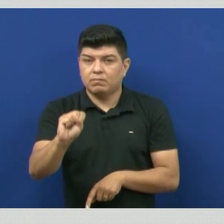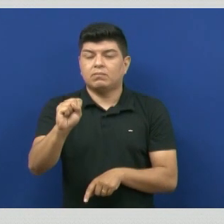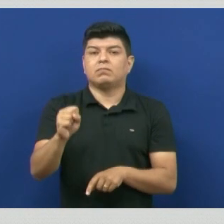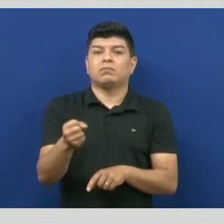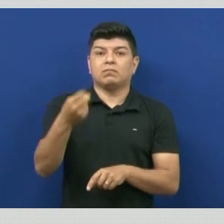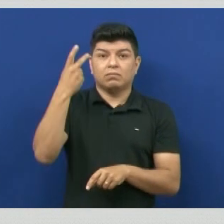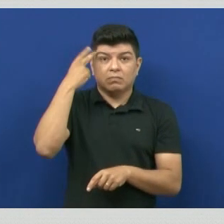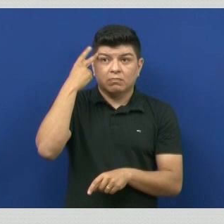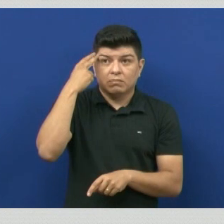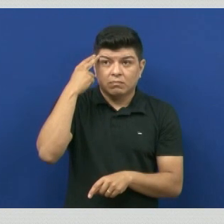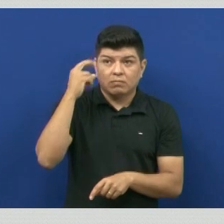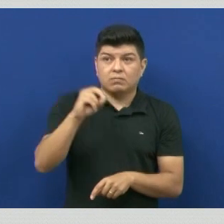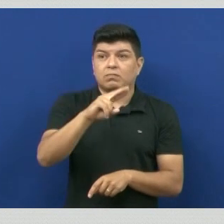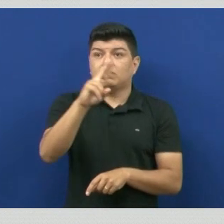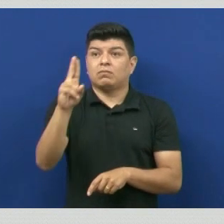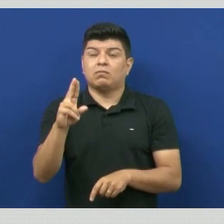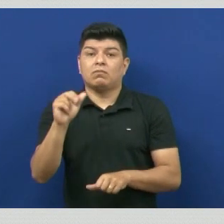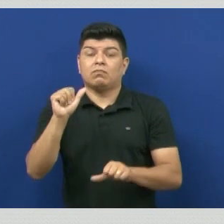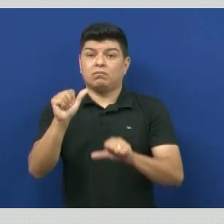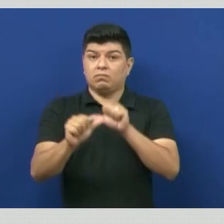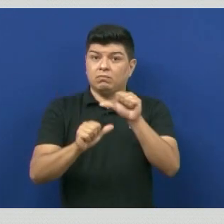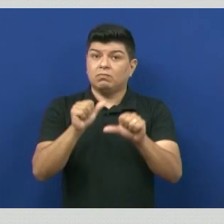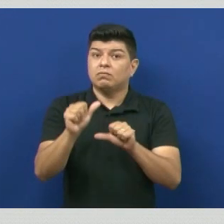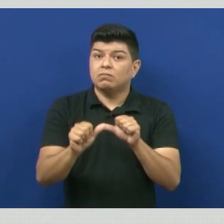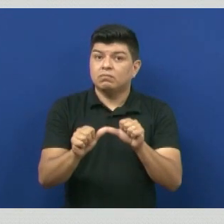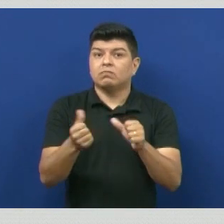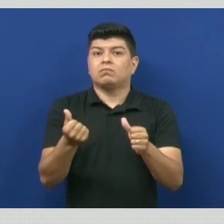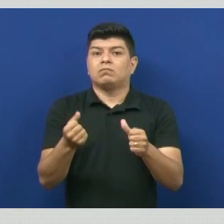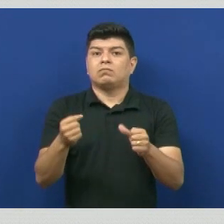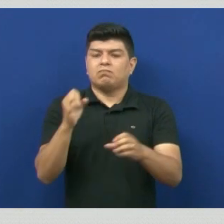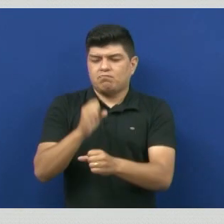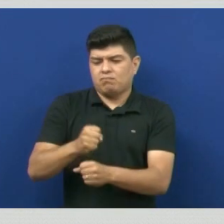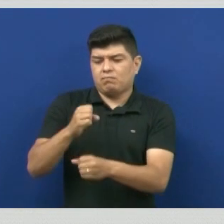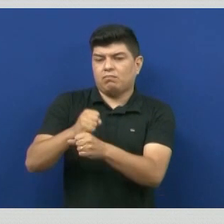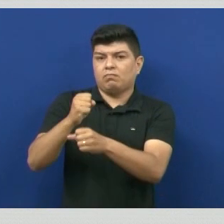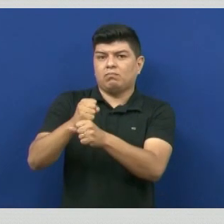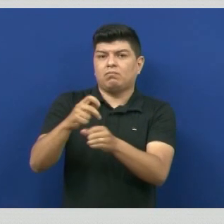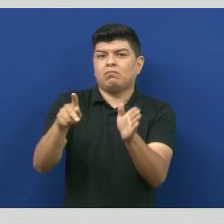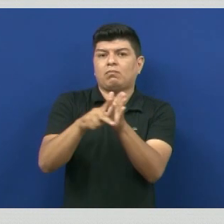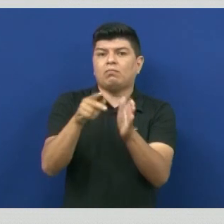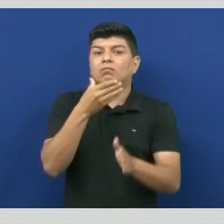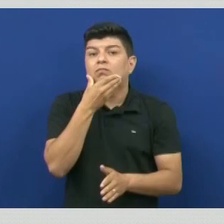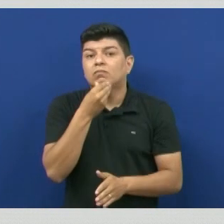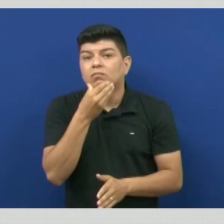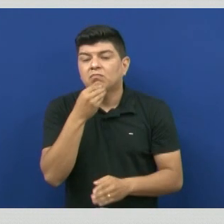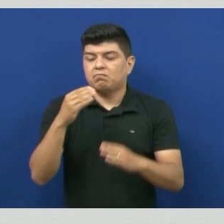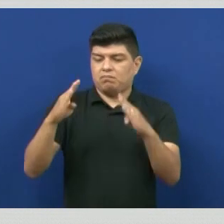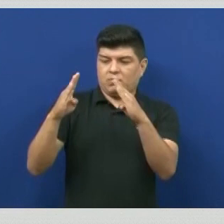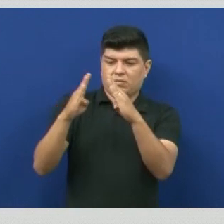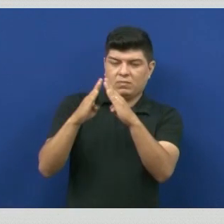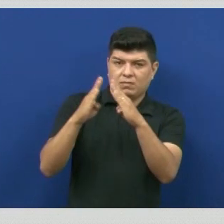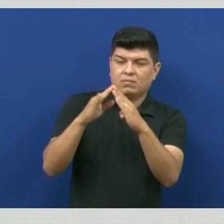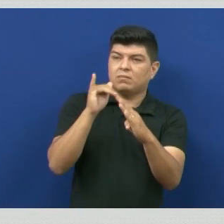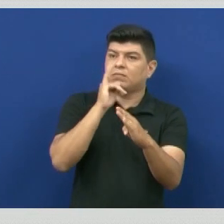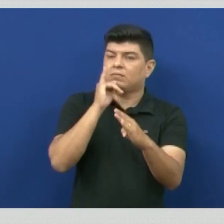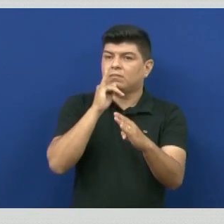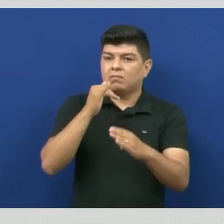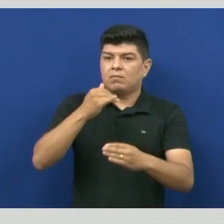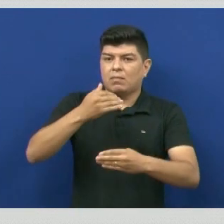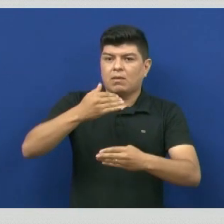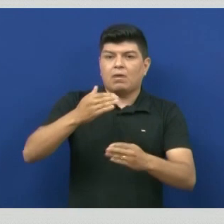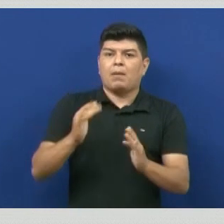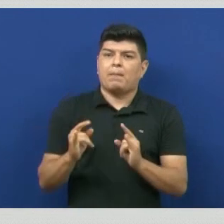elementos culturais ou humanizados são aqueles construídos pelos seres humanos, como casas,